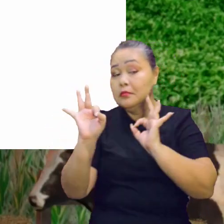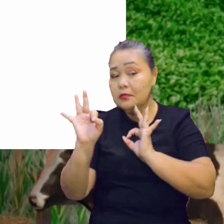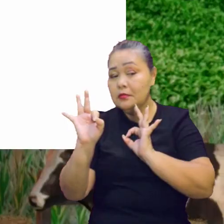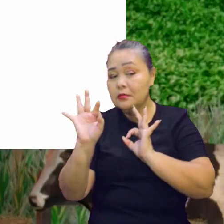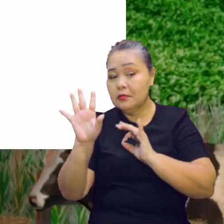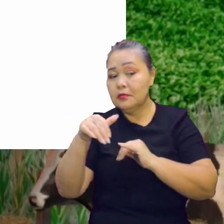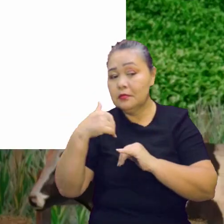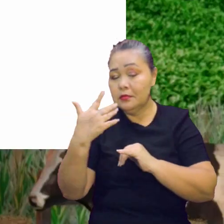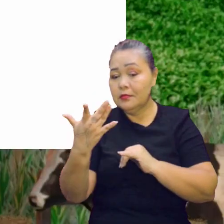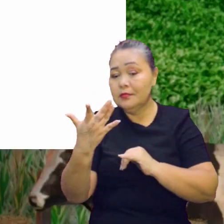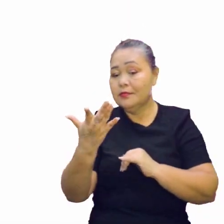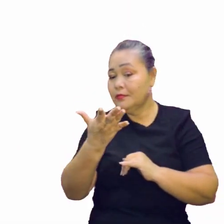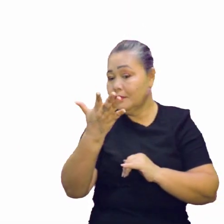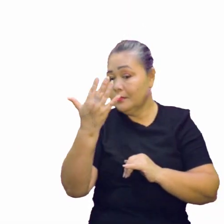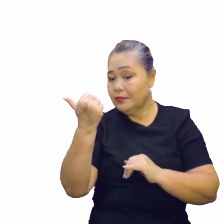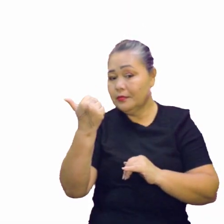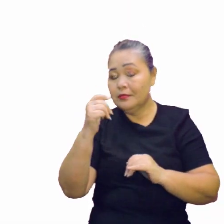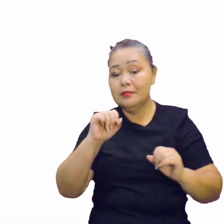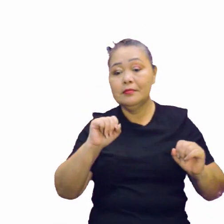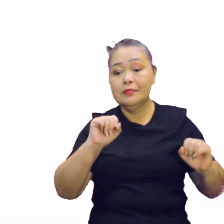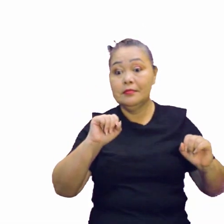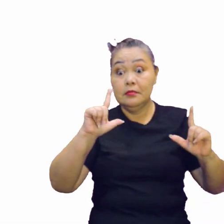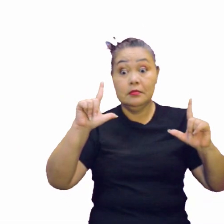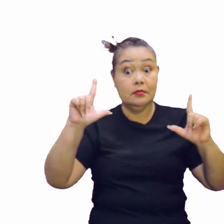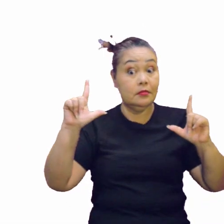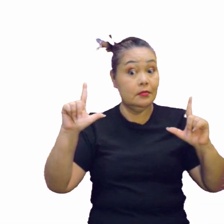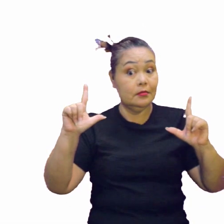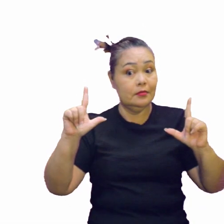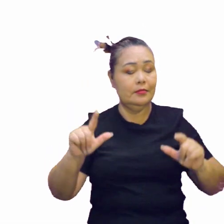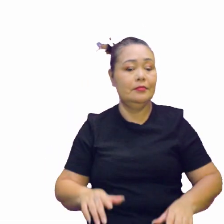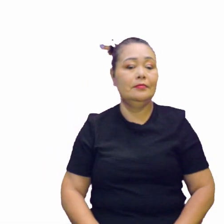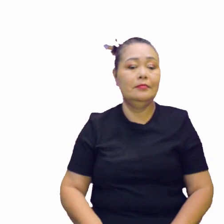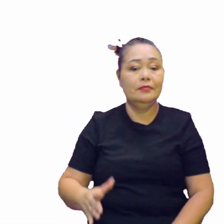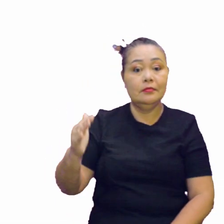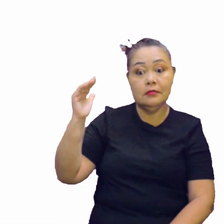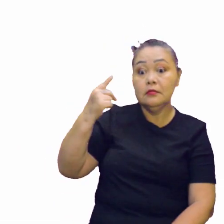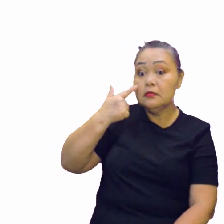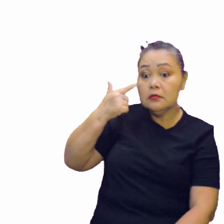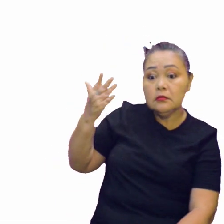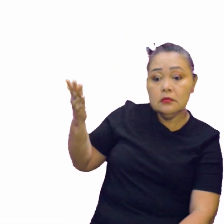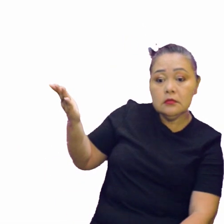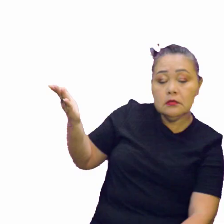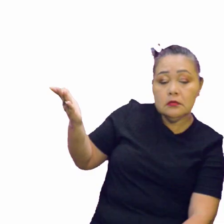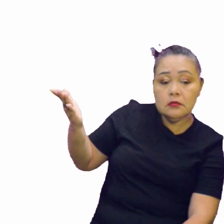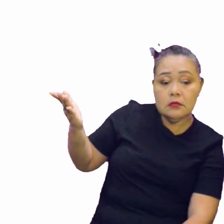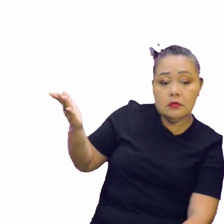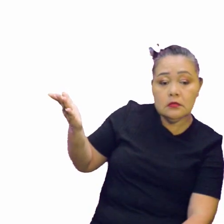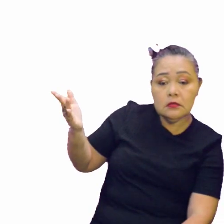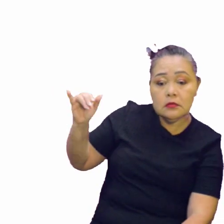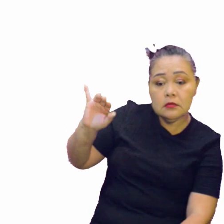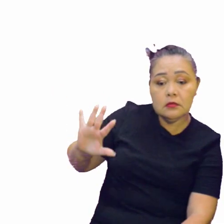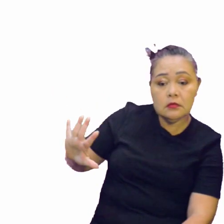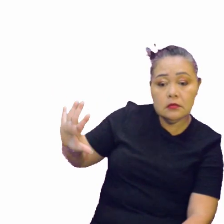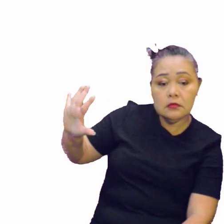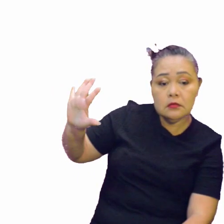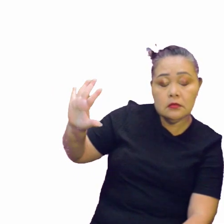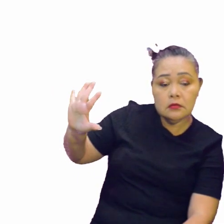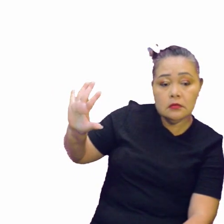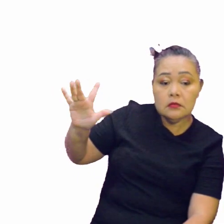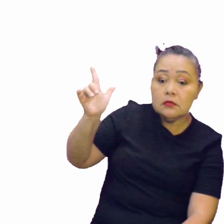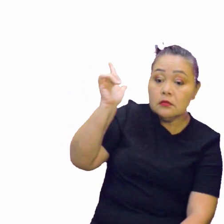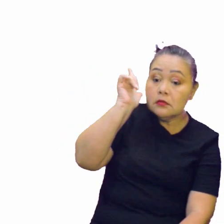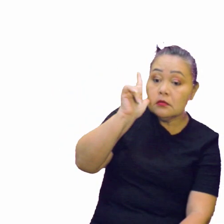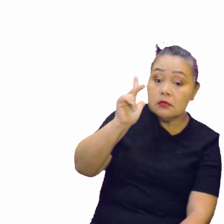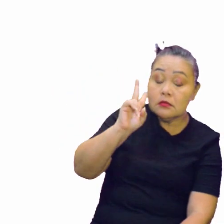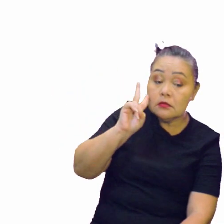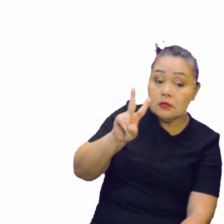diretora, aumenta a tela. Olha aí, pessoal, fica olhando essa imagem. Você ainda consegue enxergar? É isso